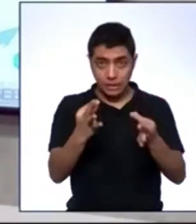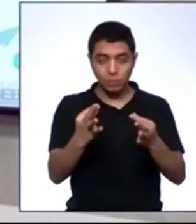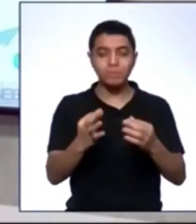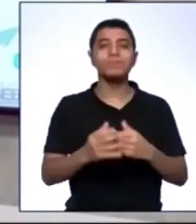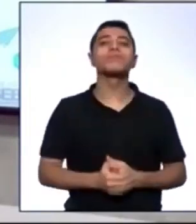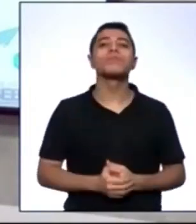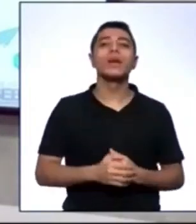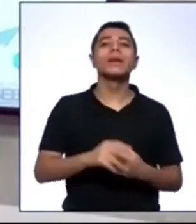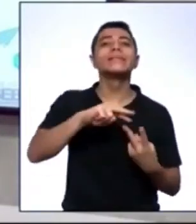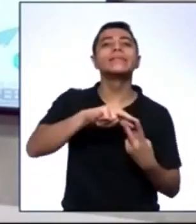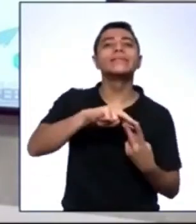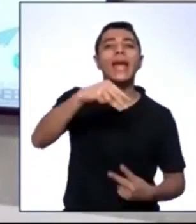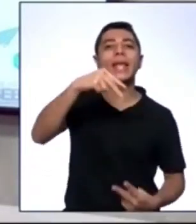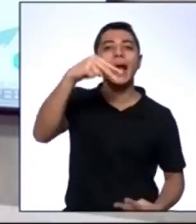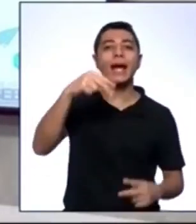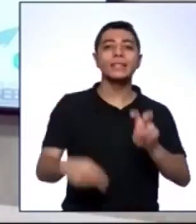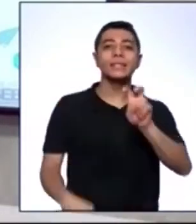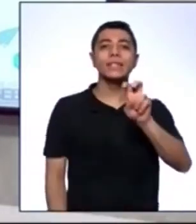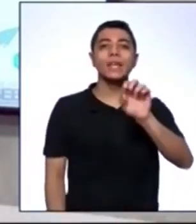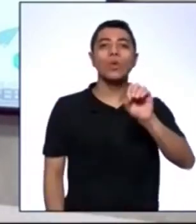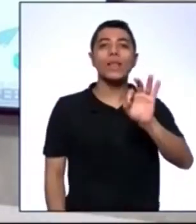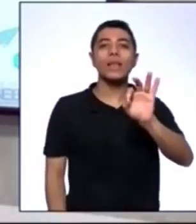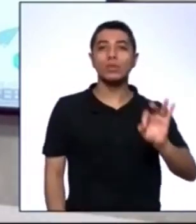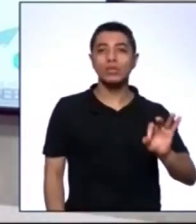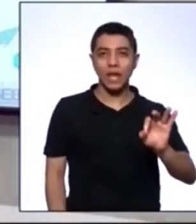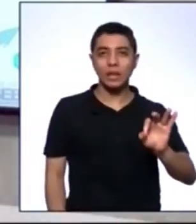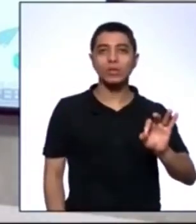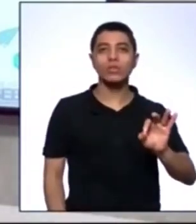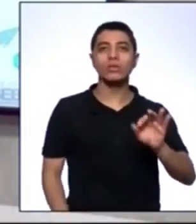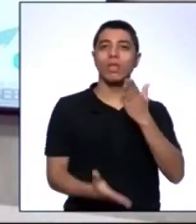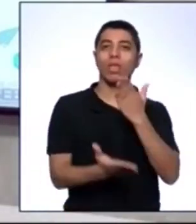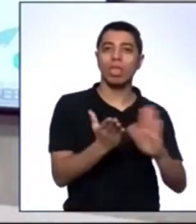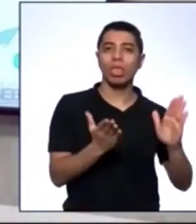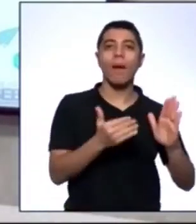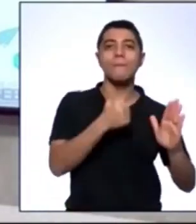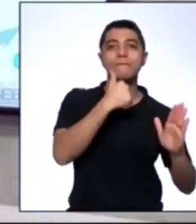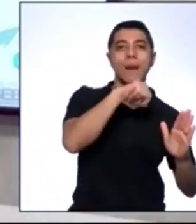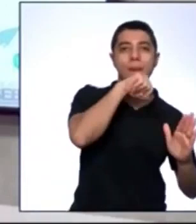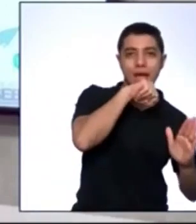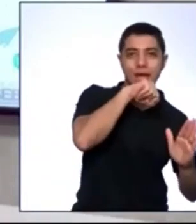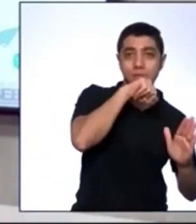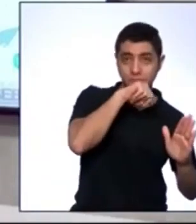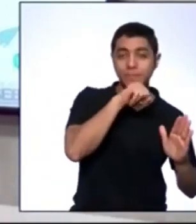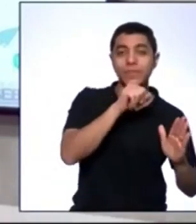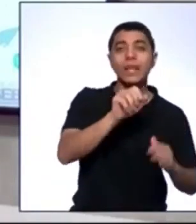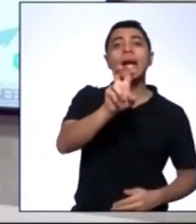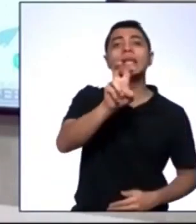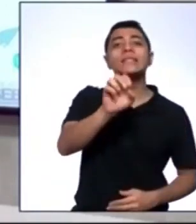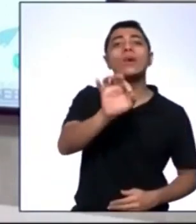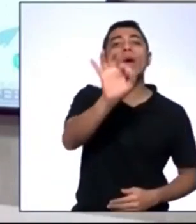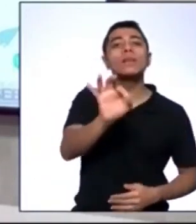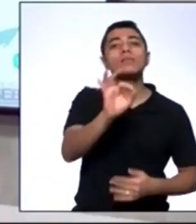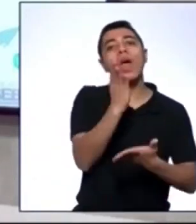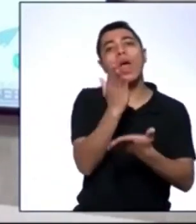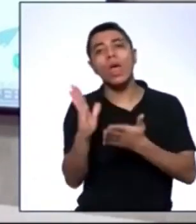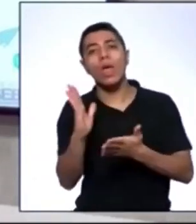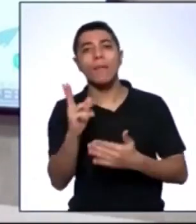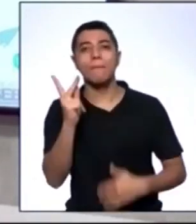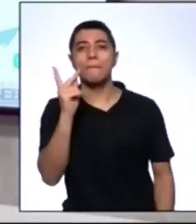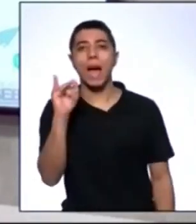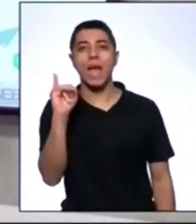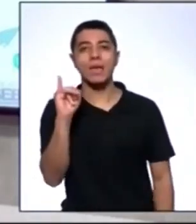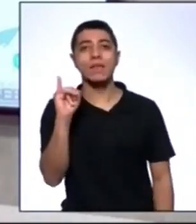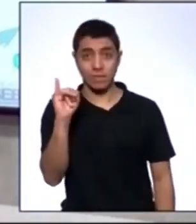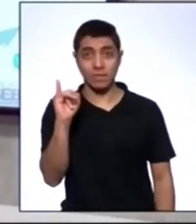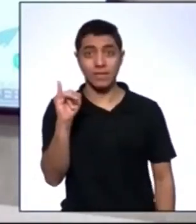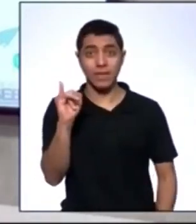mãe e 50% do DNA nuclear do seu pai. Metade do seu DNA foi dado pelo seu